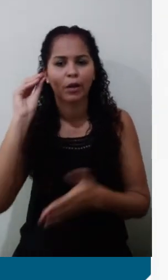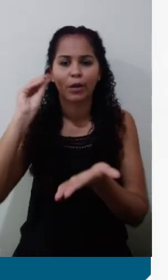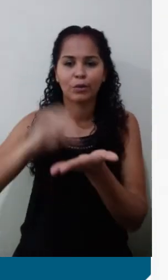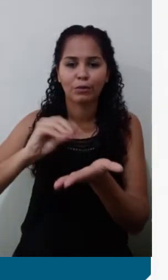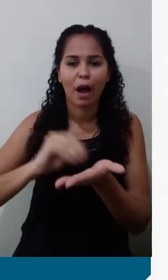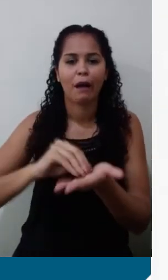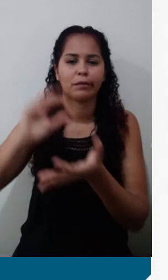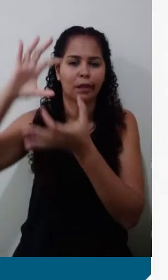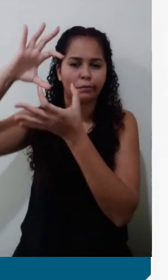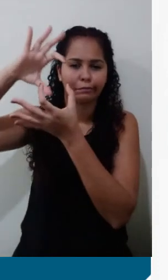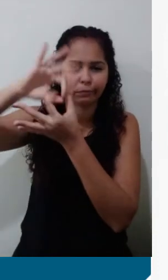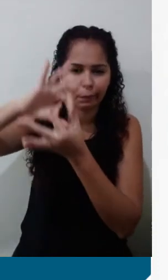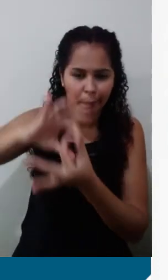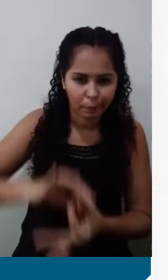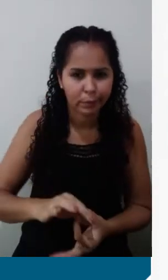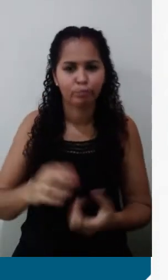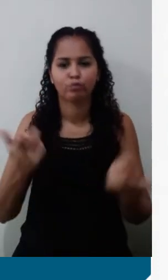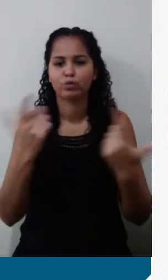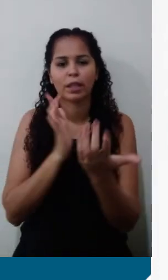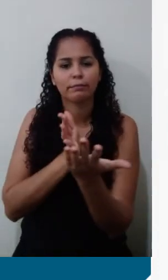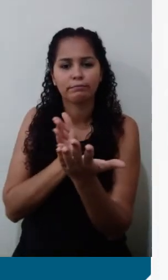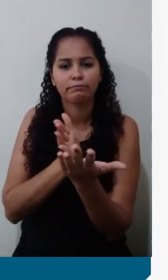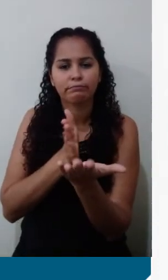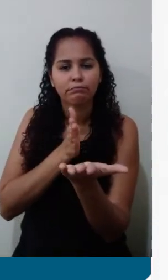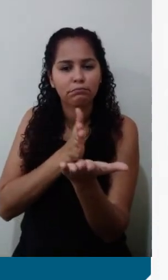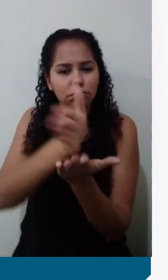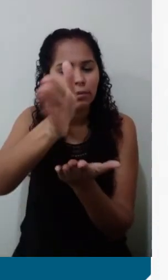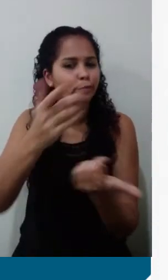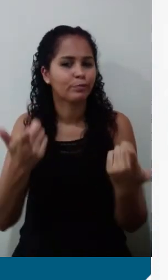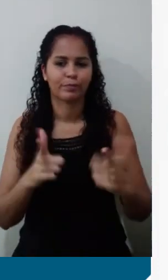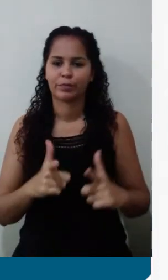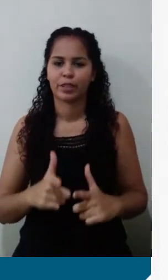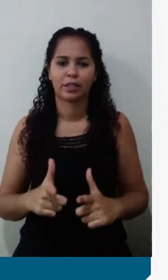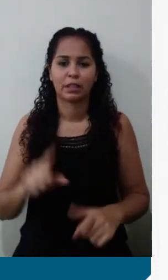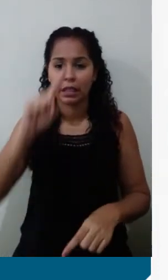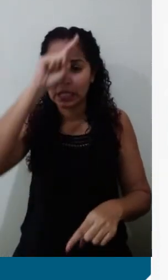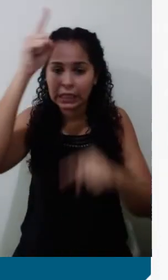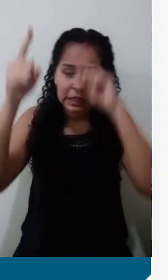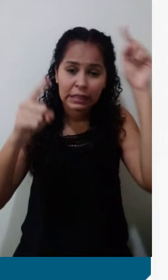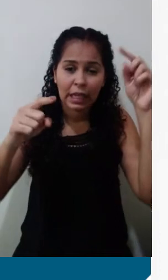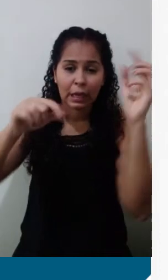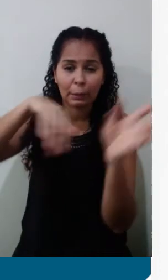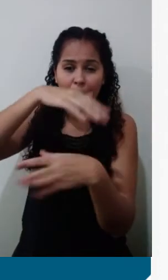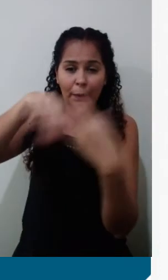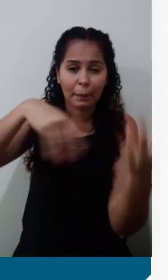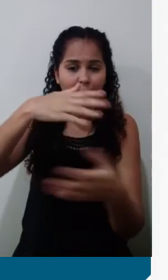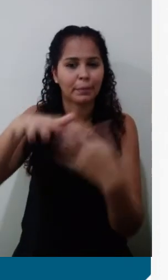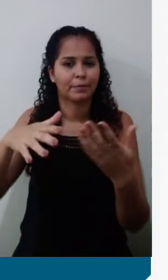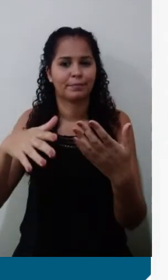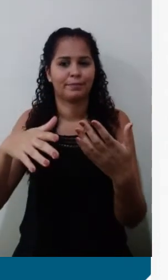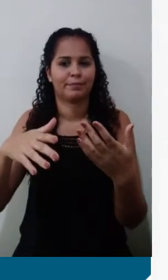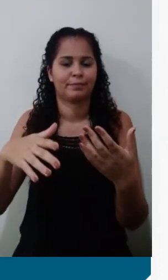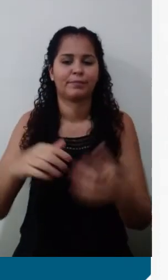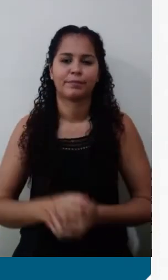não apresentam um mínimo de coerência, que não têm um direcionamento, que não trazem ideias organizadas